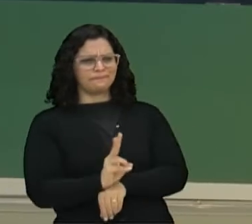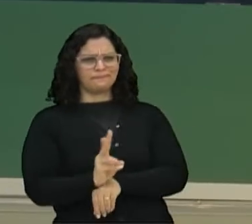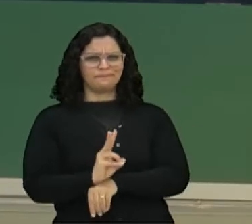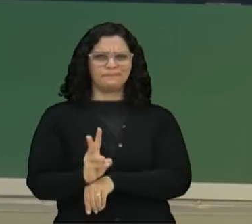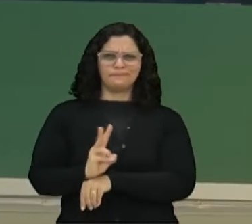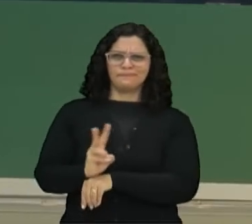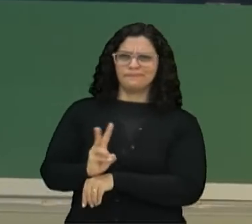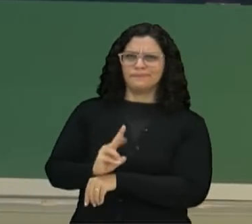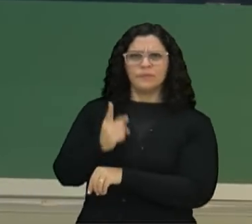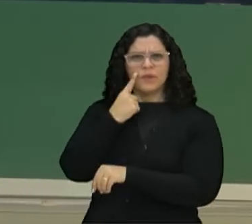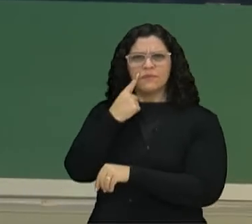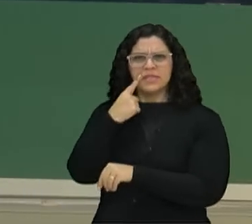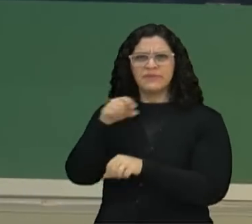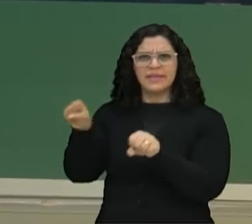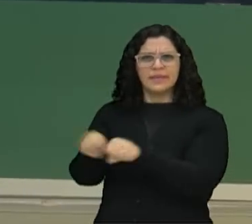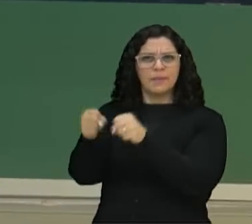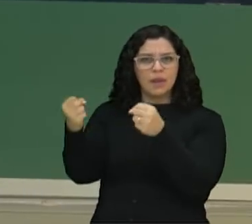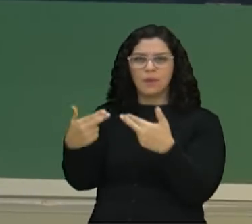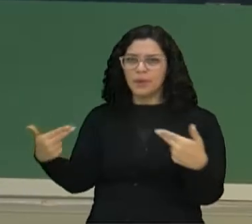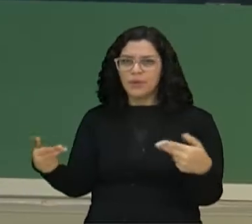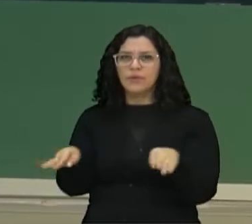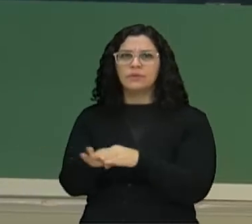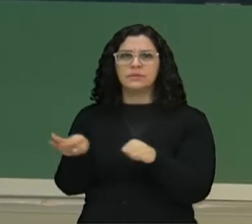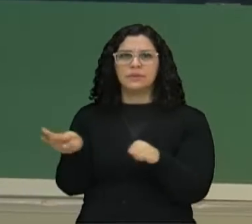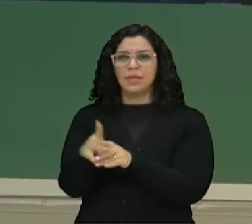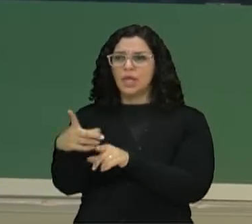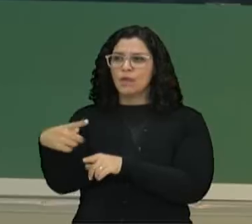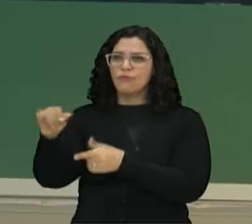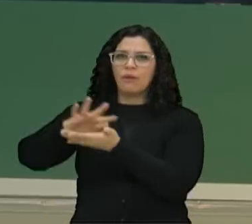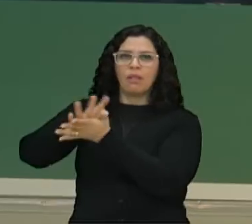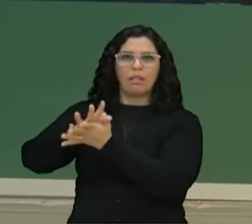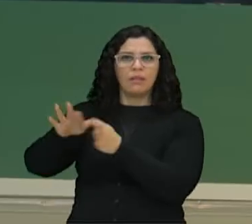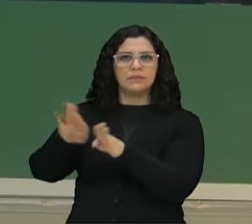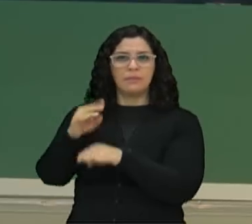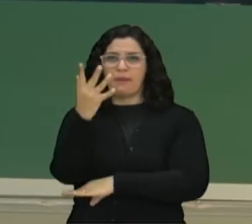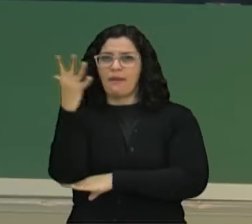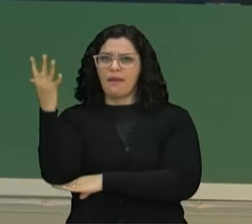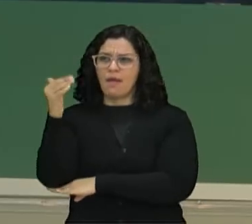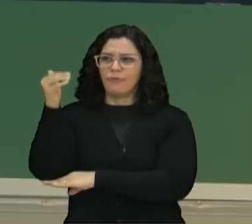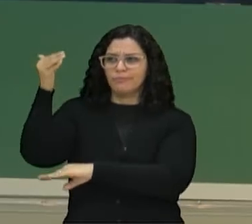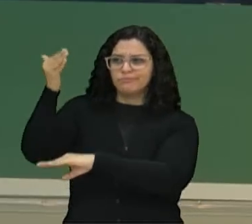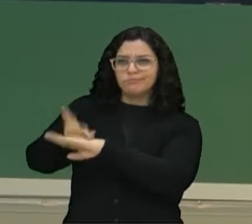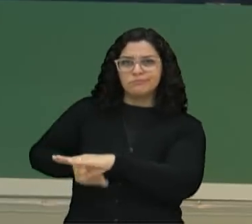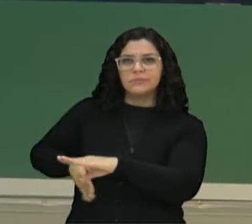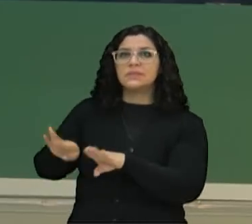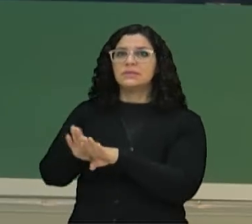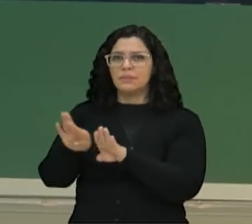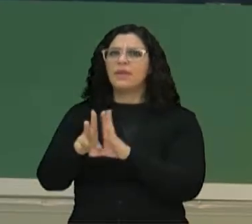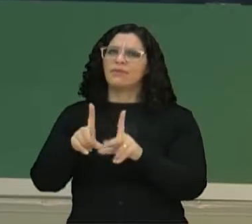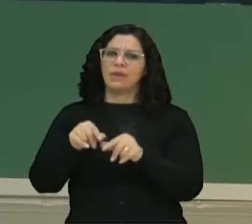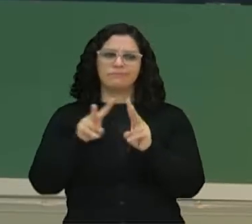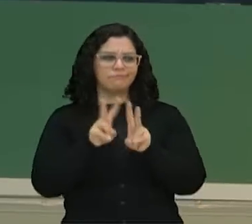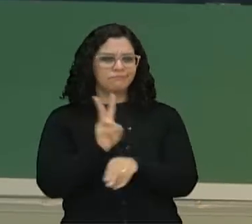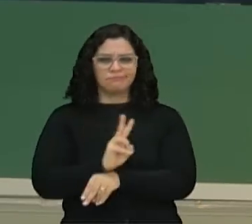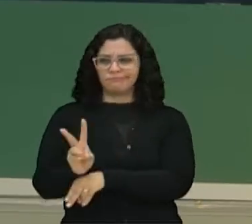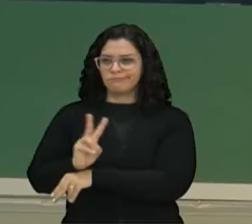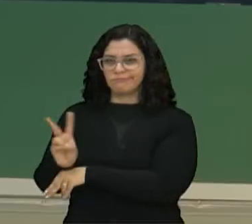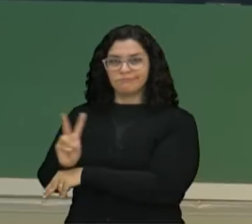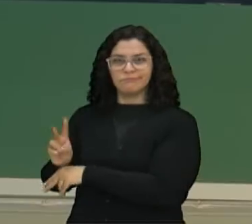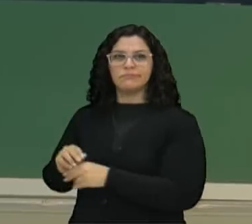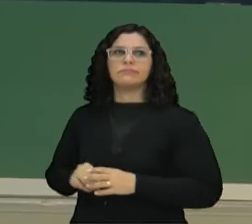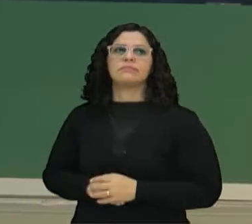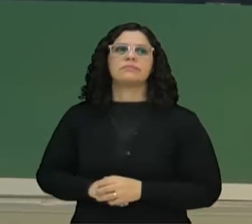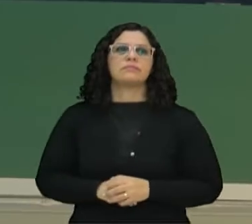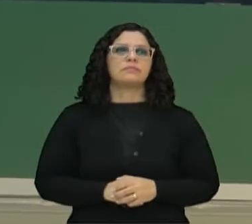vai prejudicar a natureza, se você vai fazer um estrago lá na árvore, tá todo mundo observando. Então, é um